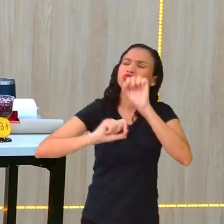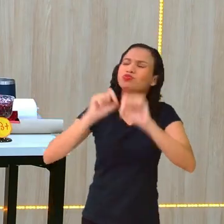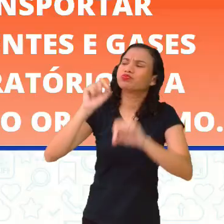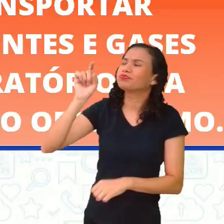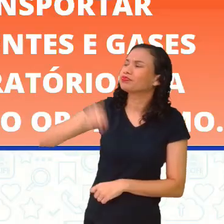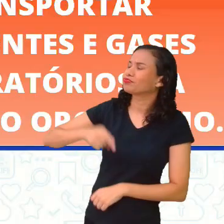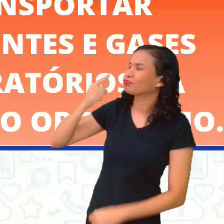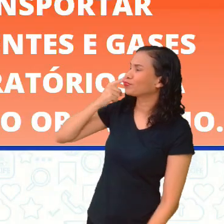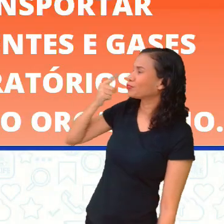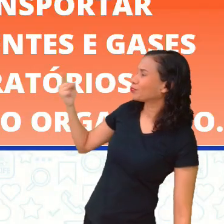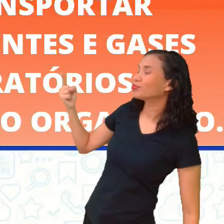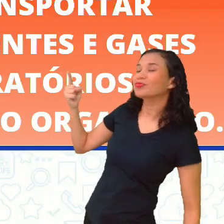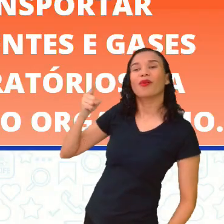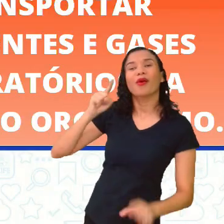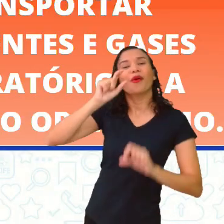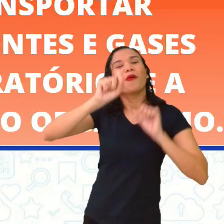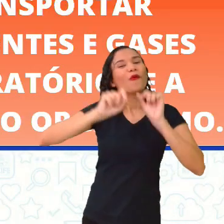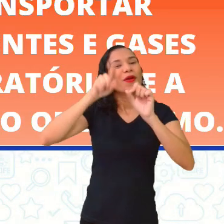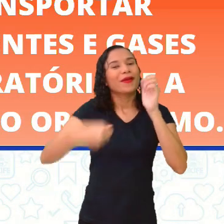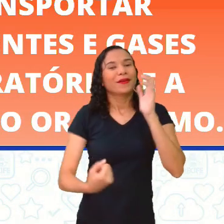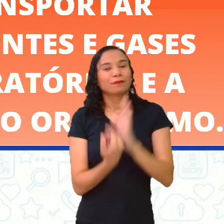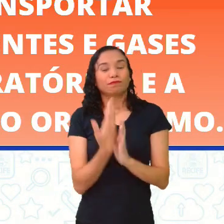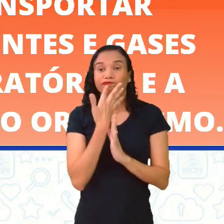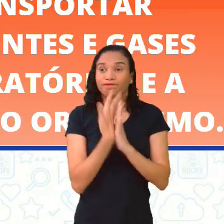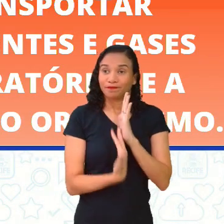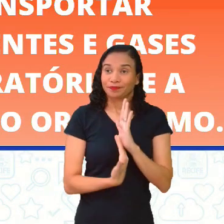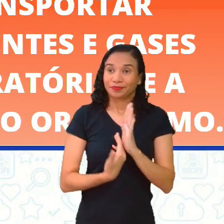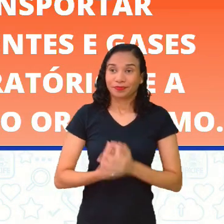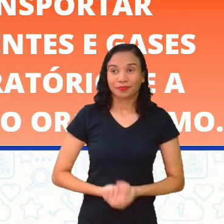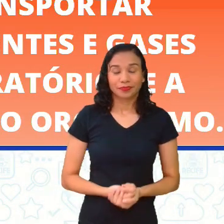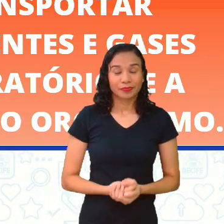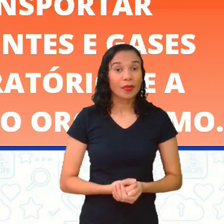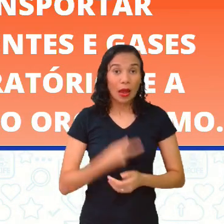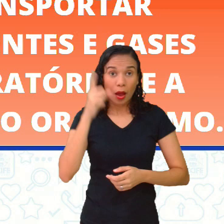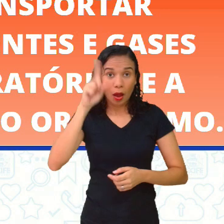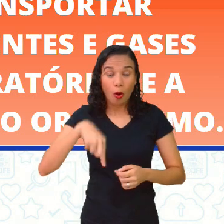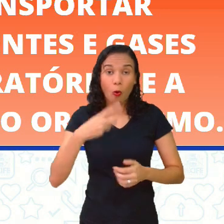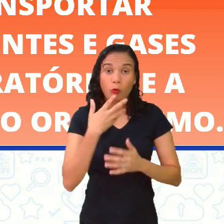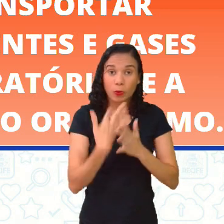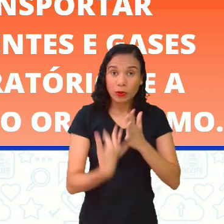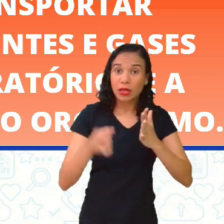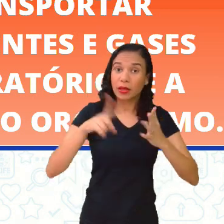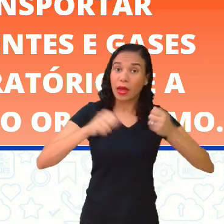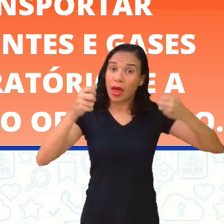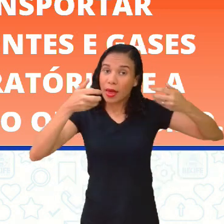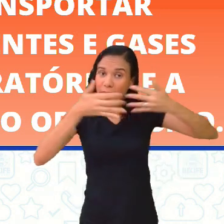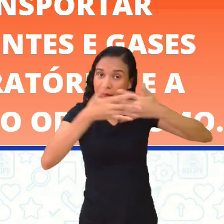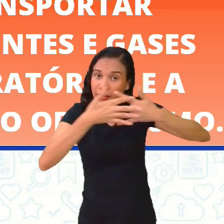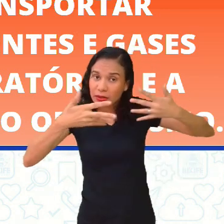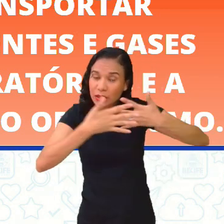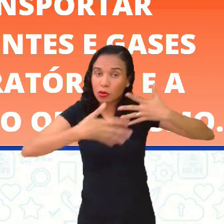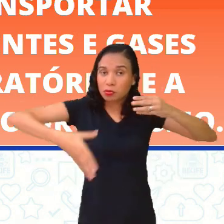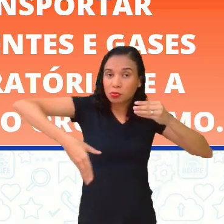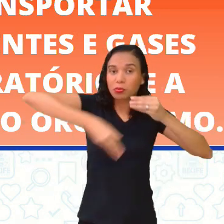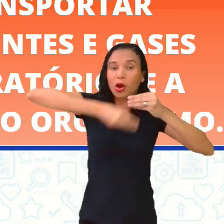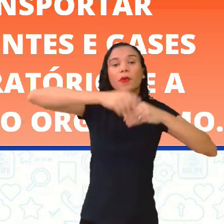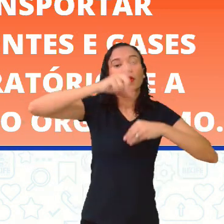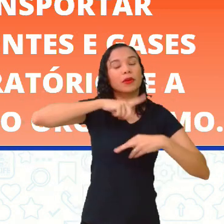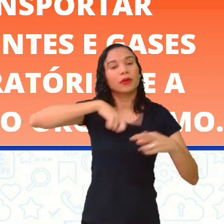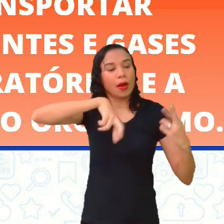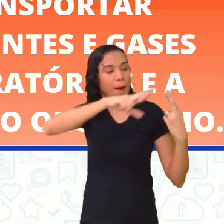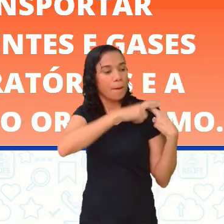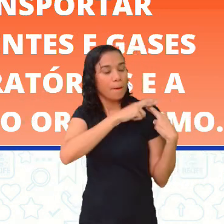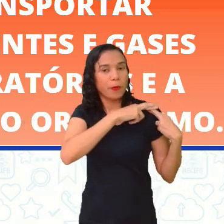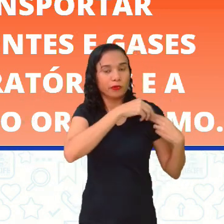em relação aí de que é formado o sangue. Vamos comigo? O sangue é formado por tecido conjuntivo, responsável